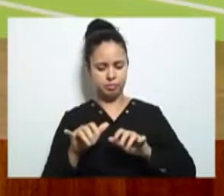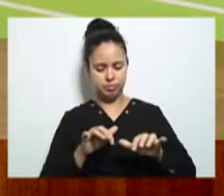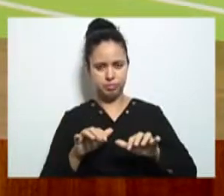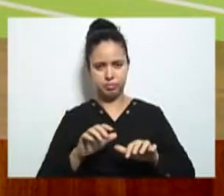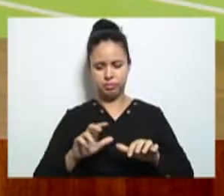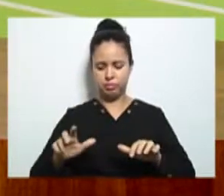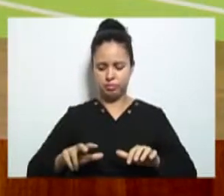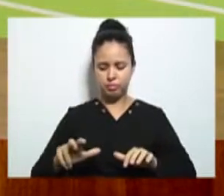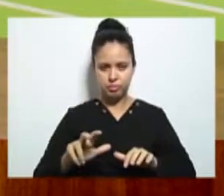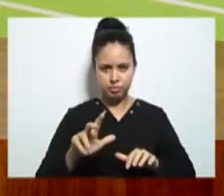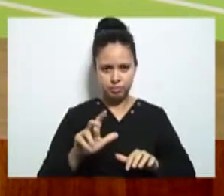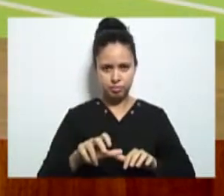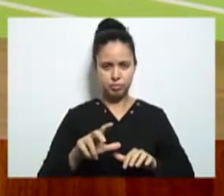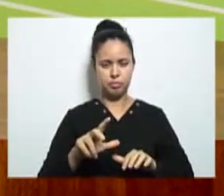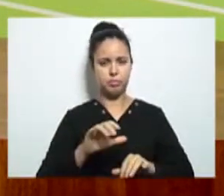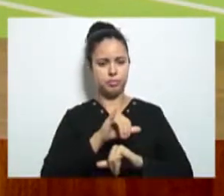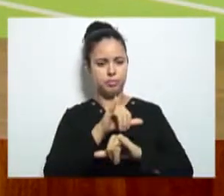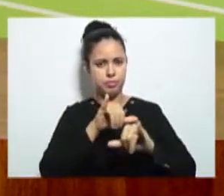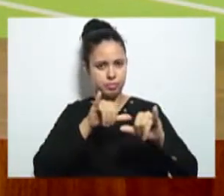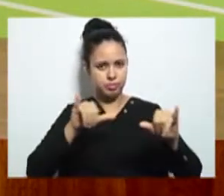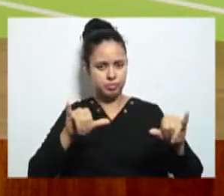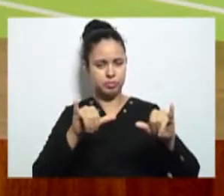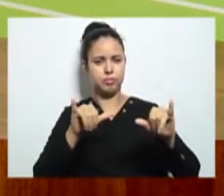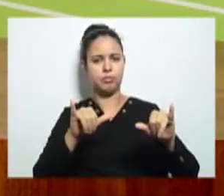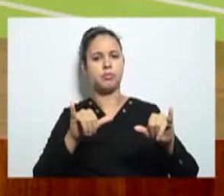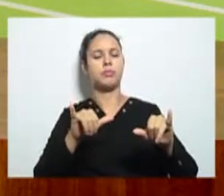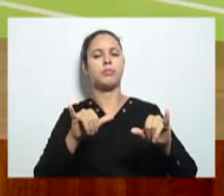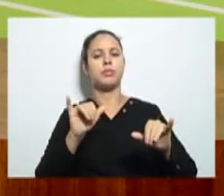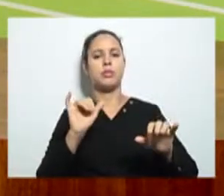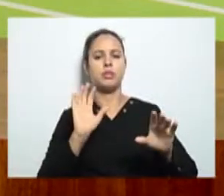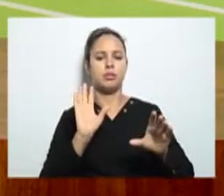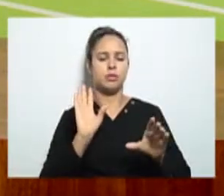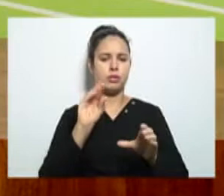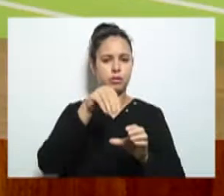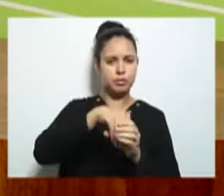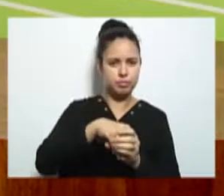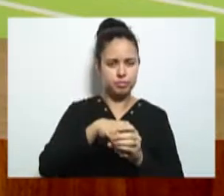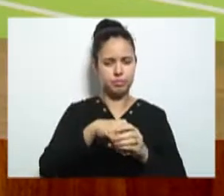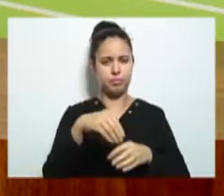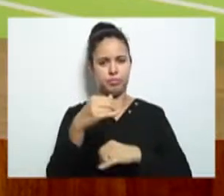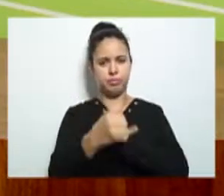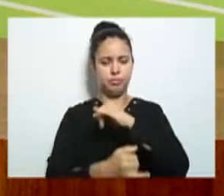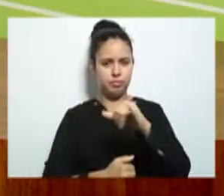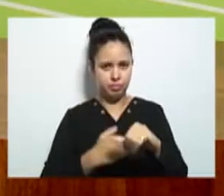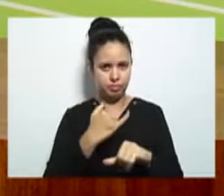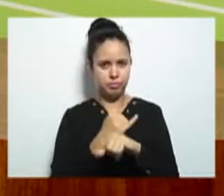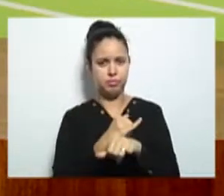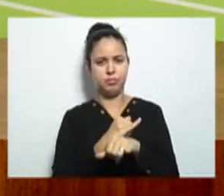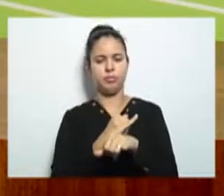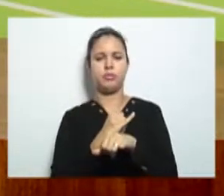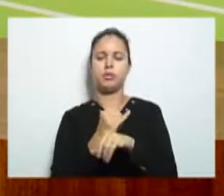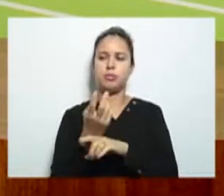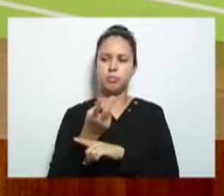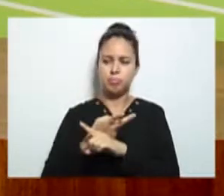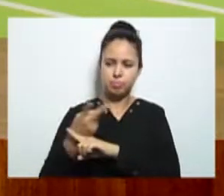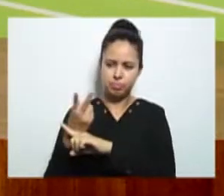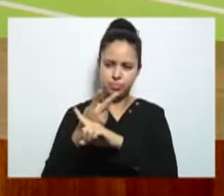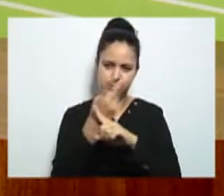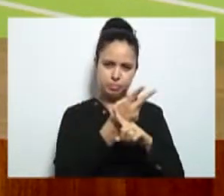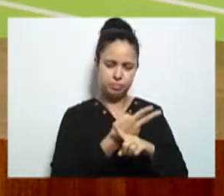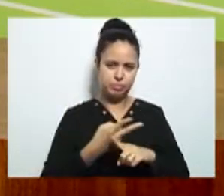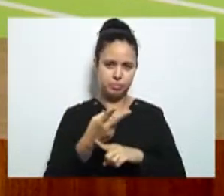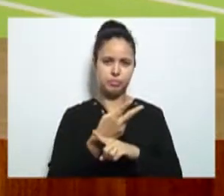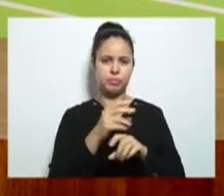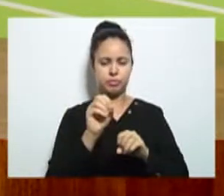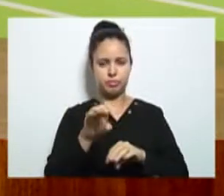mouse, inserir informação que vai ser processada lá no navegador, nos servidores, vai buscar sobre educação à distância,